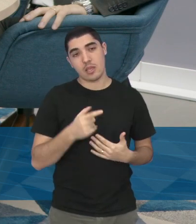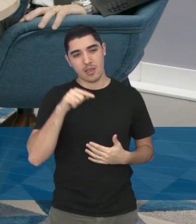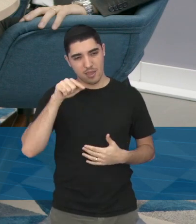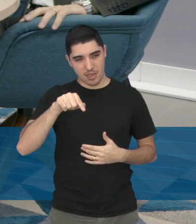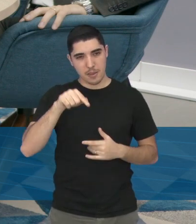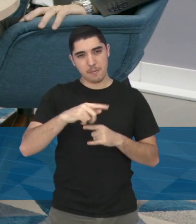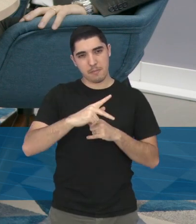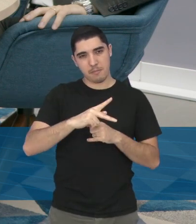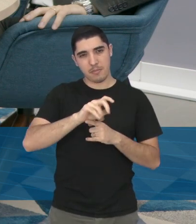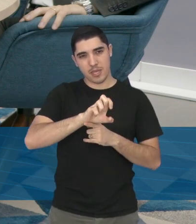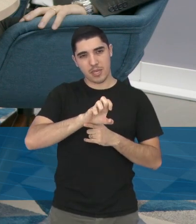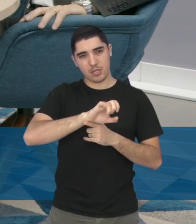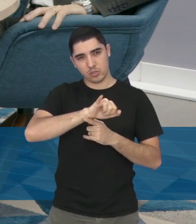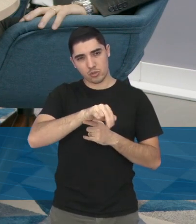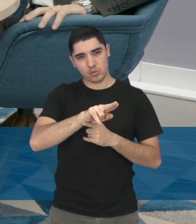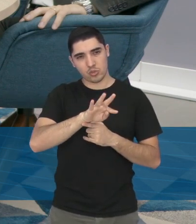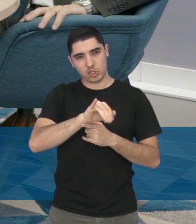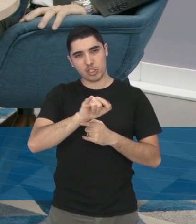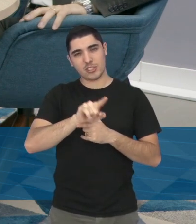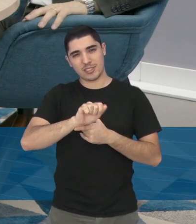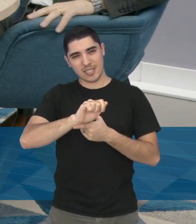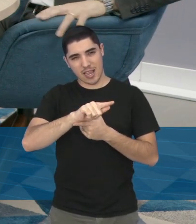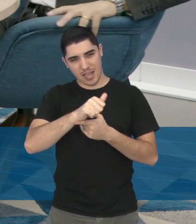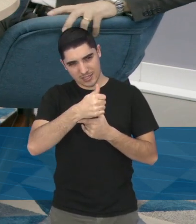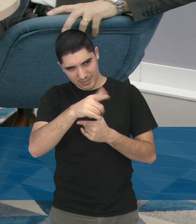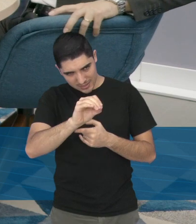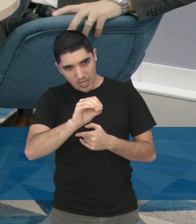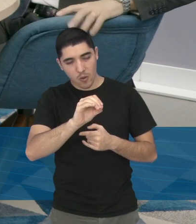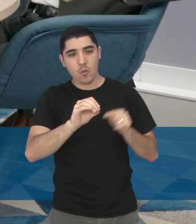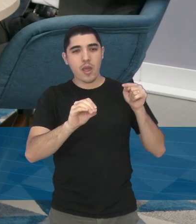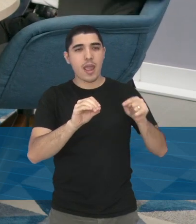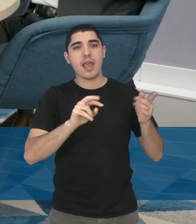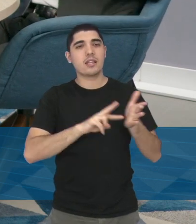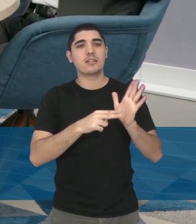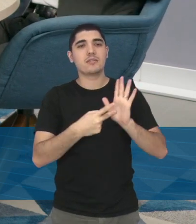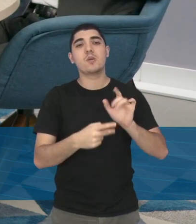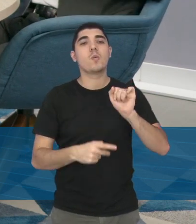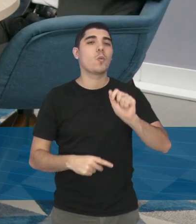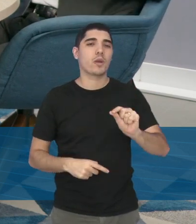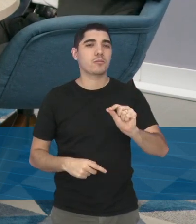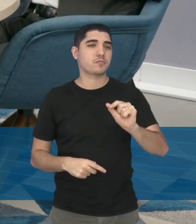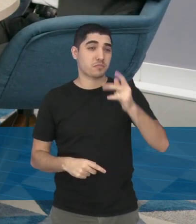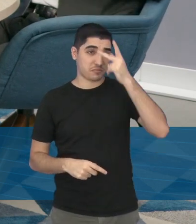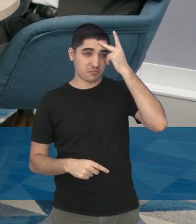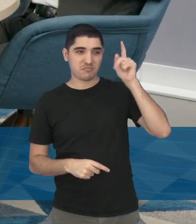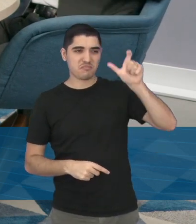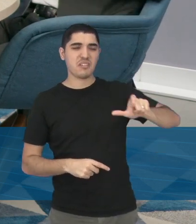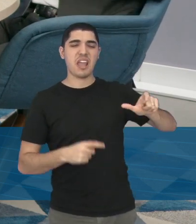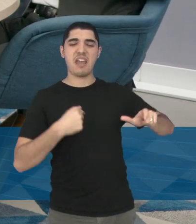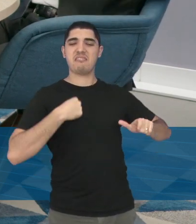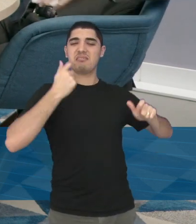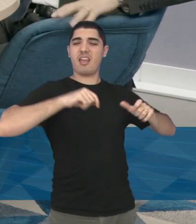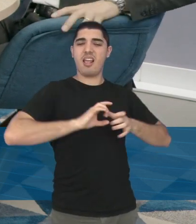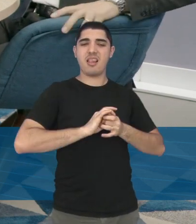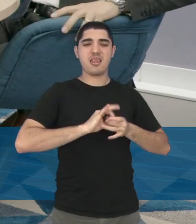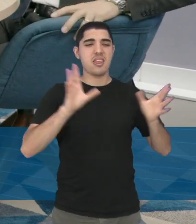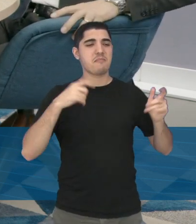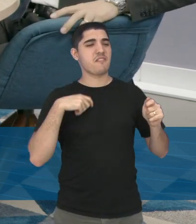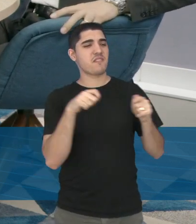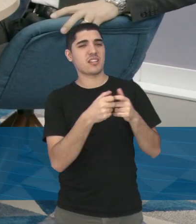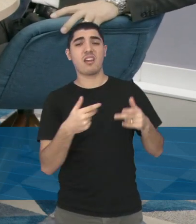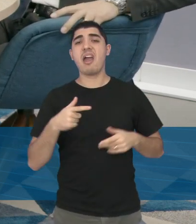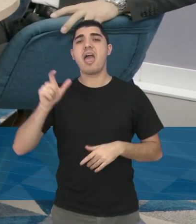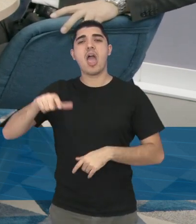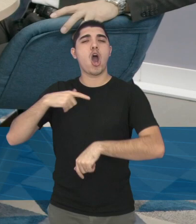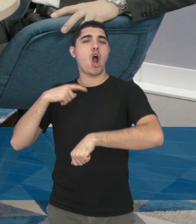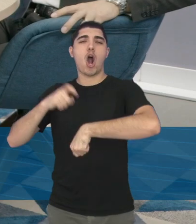a pejotização, ela vem daquela ideia de que você tem uma certa liberdade de fazer aquilo que você fazer quer. Fazer seu